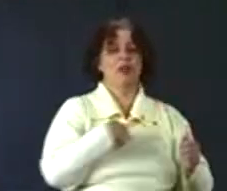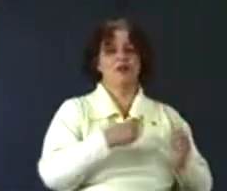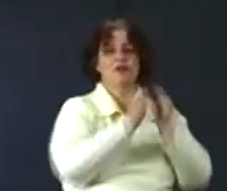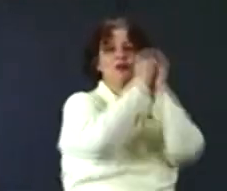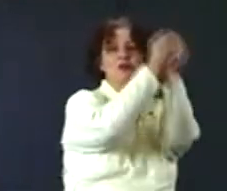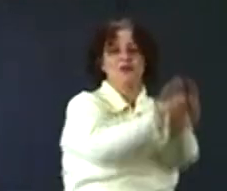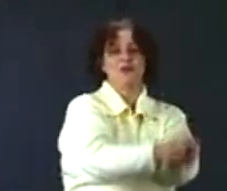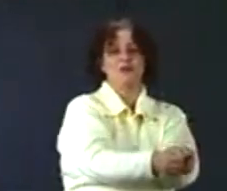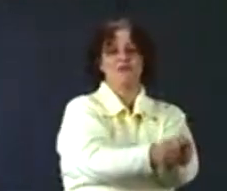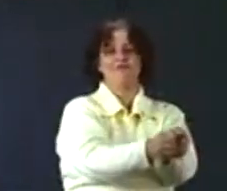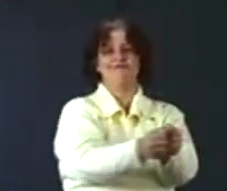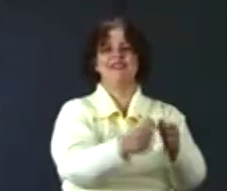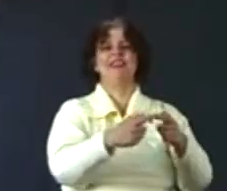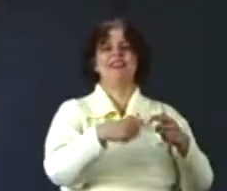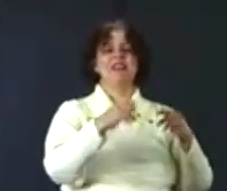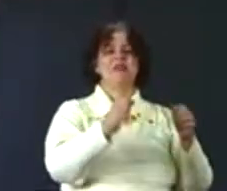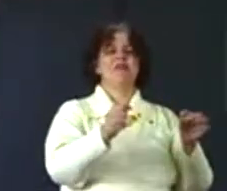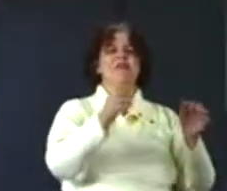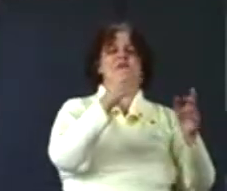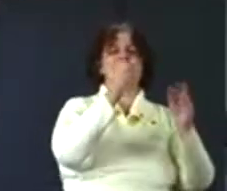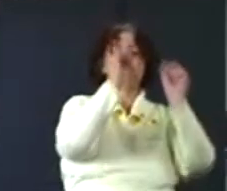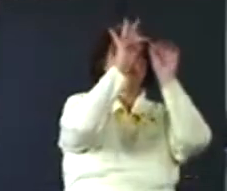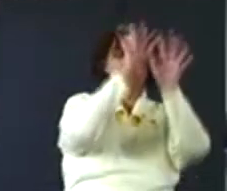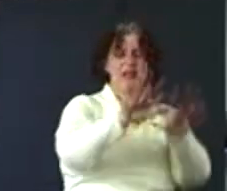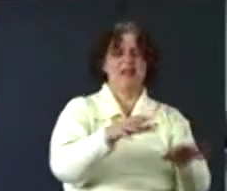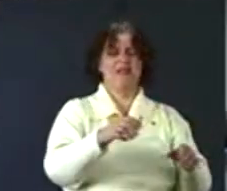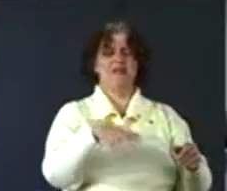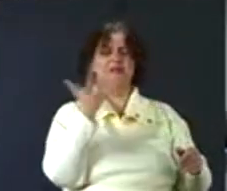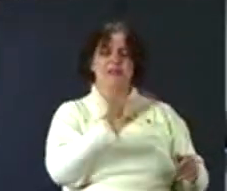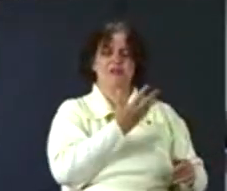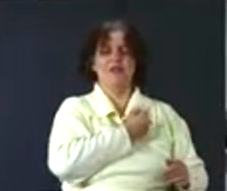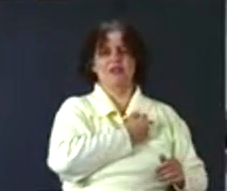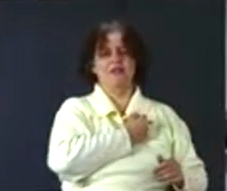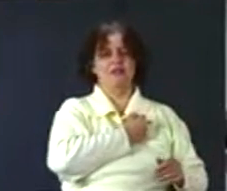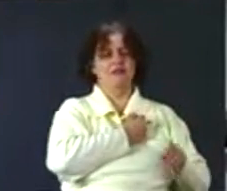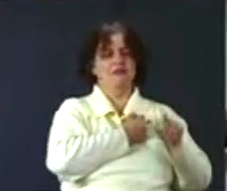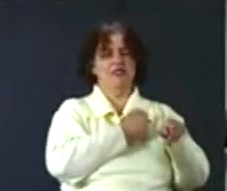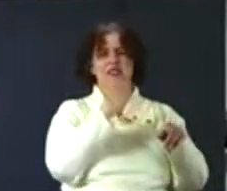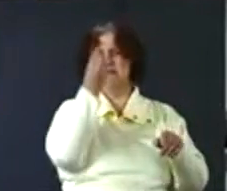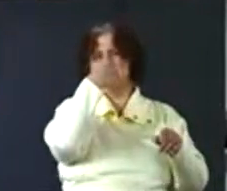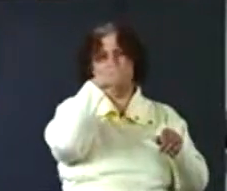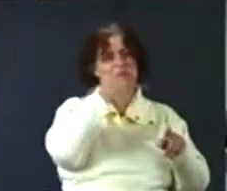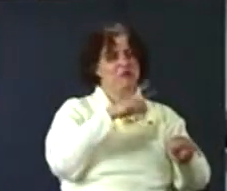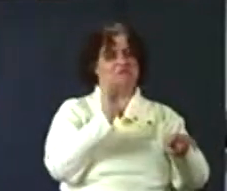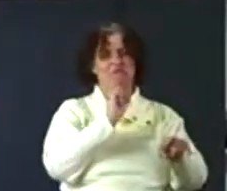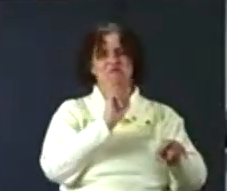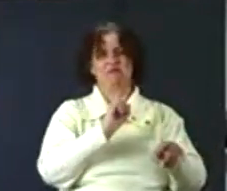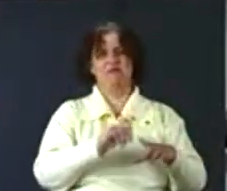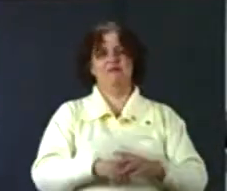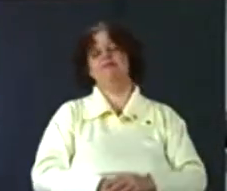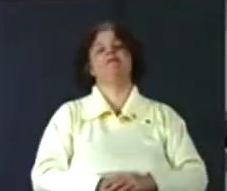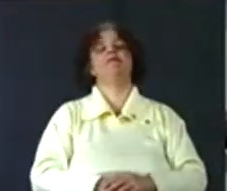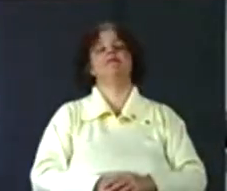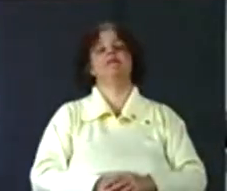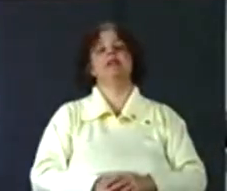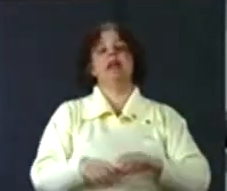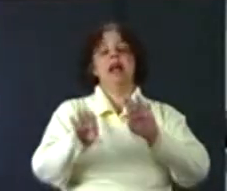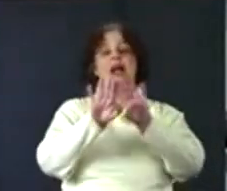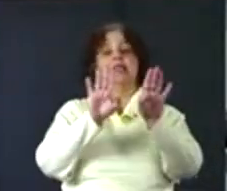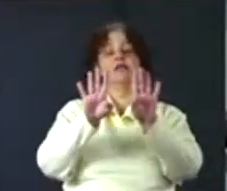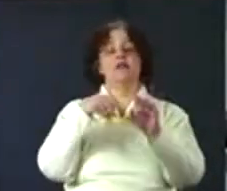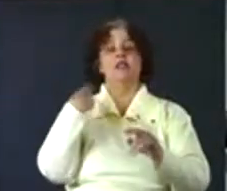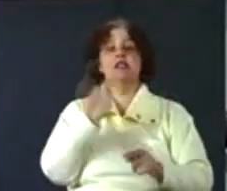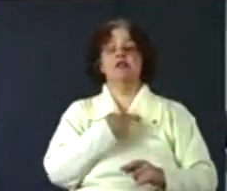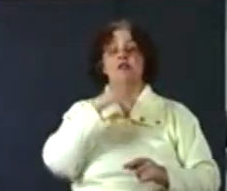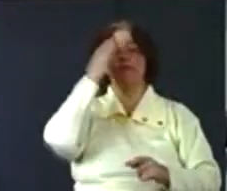rica das minhas bênçãos, rica da salvação. Vocês não são pobres. Nós muitas vezes achamos que estamos